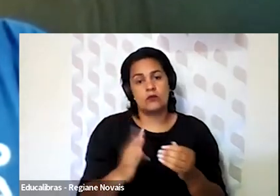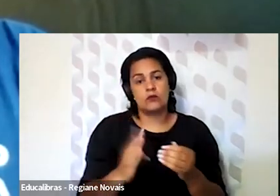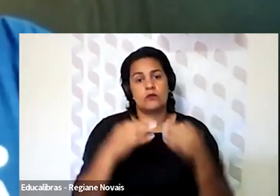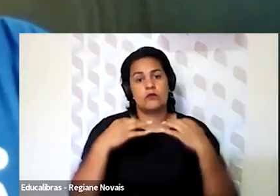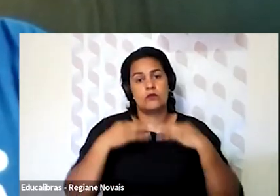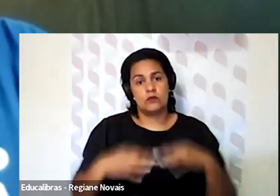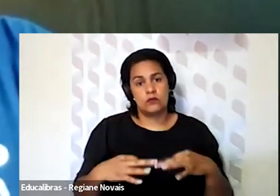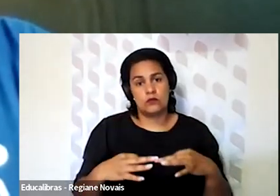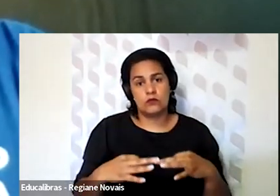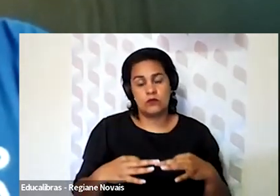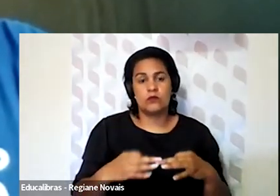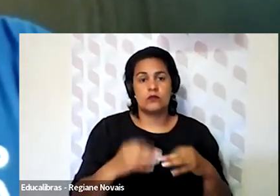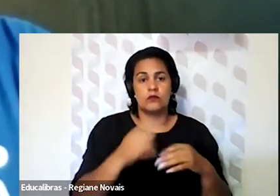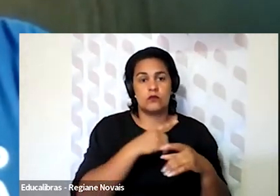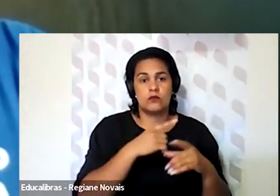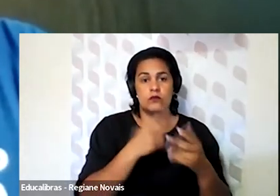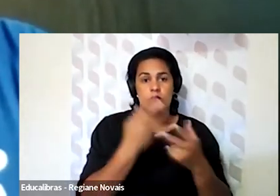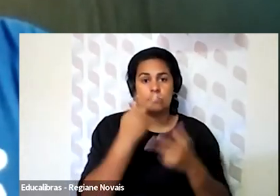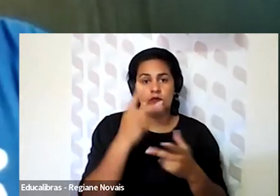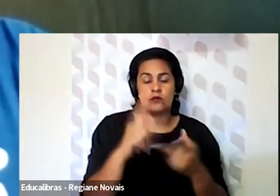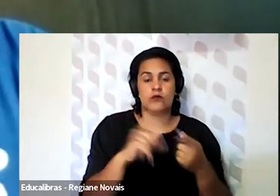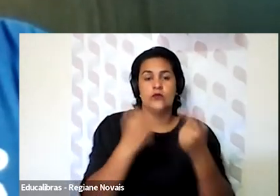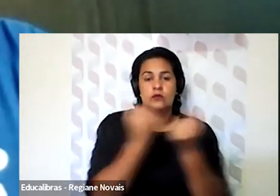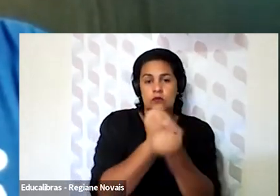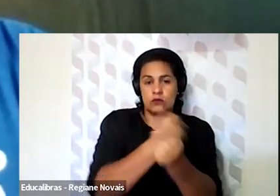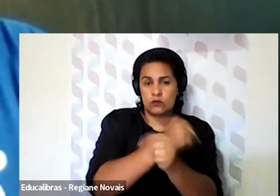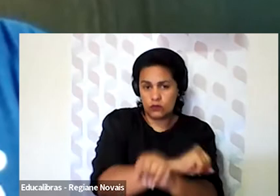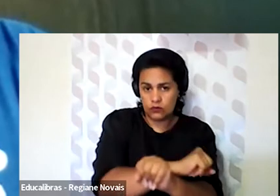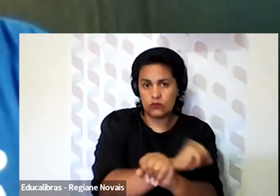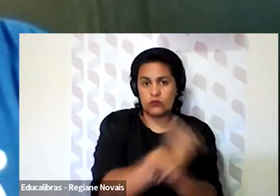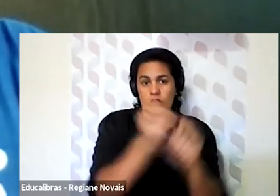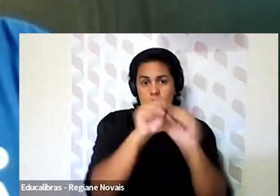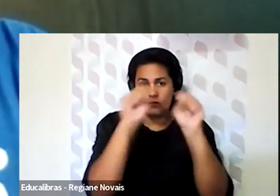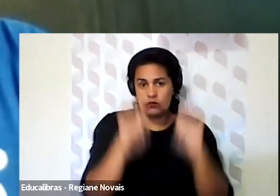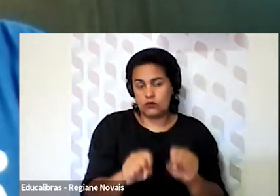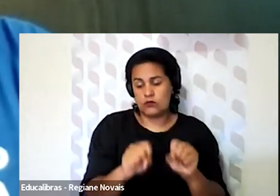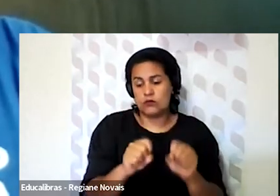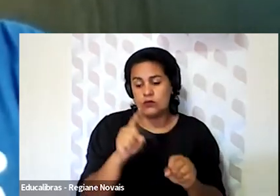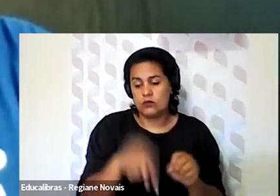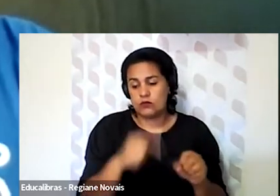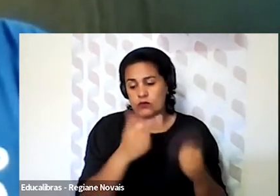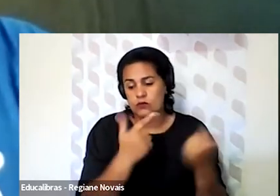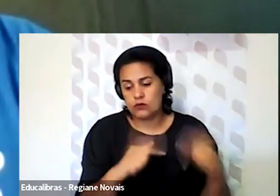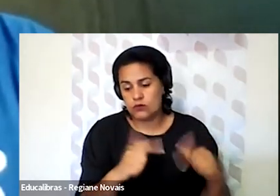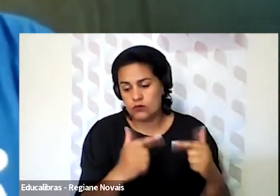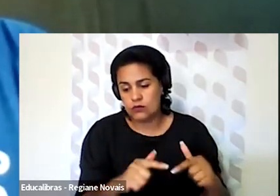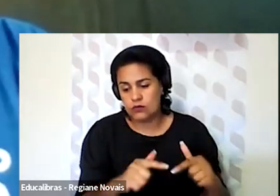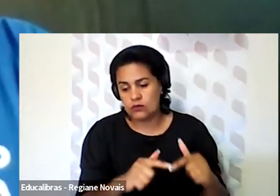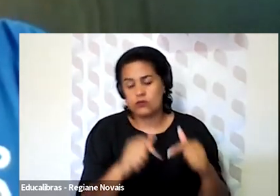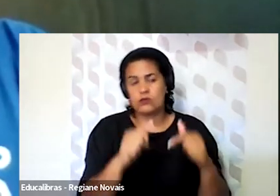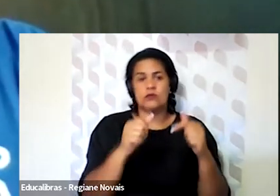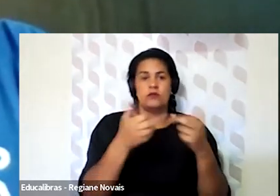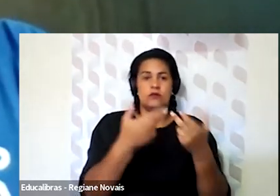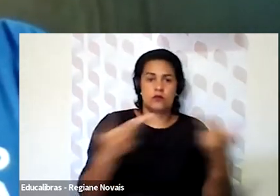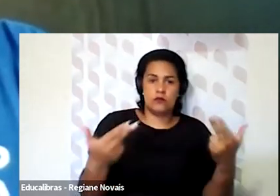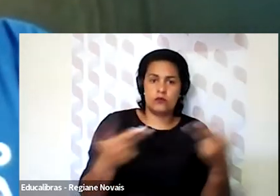ao seu sistema mesmo, escravocrata, né, não tinha um movimento, né, de resistência tão grande na sociedade como um